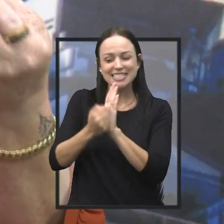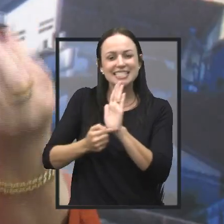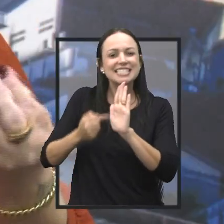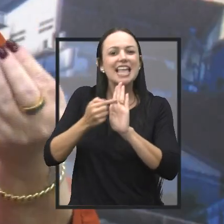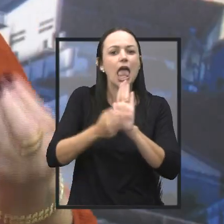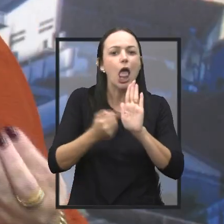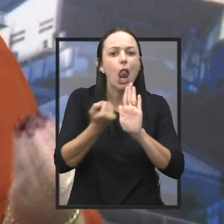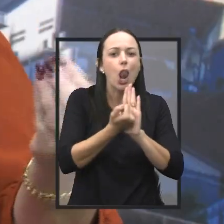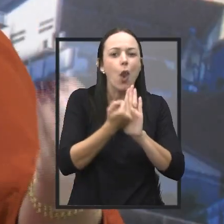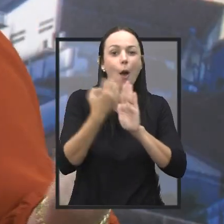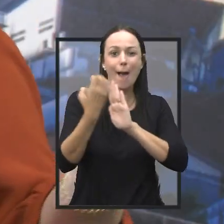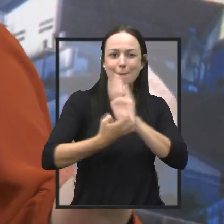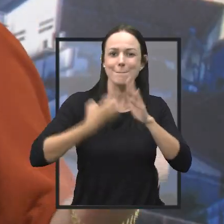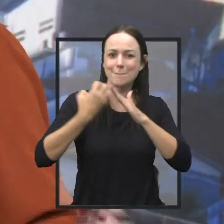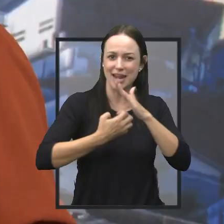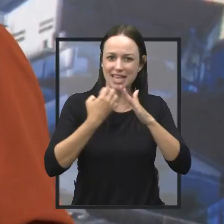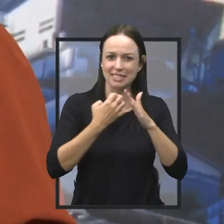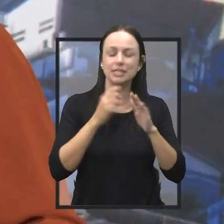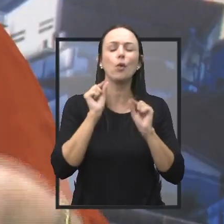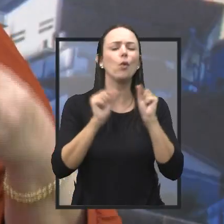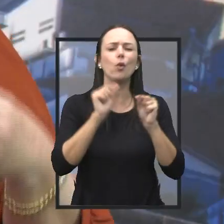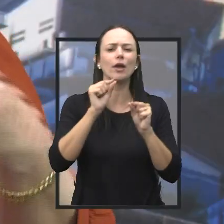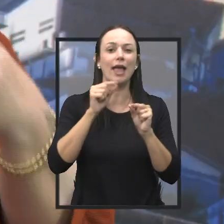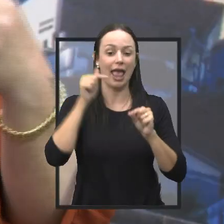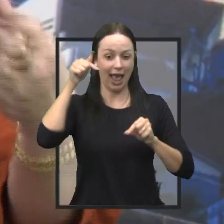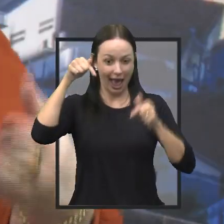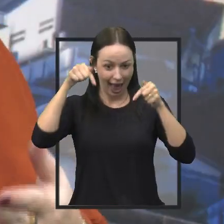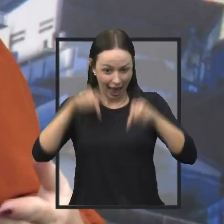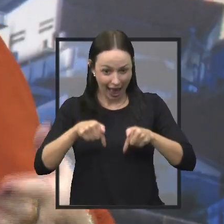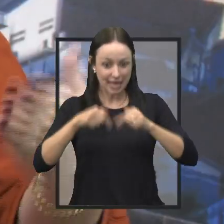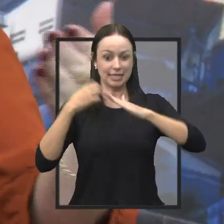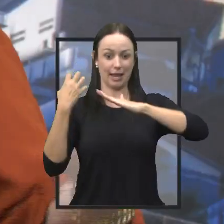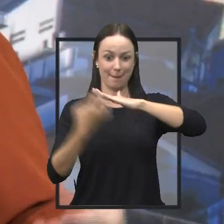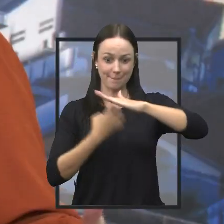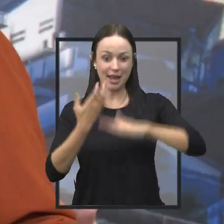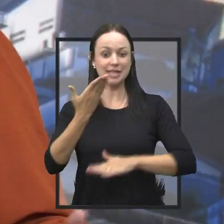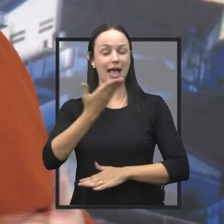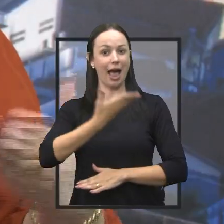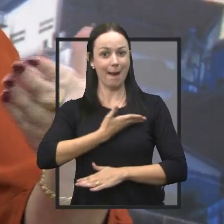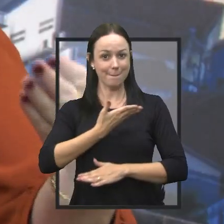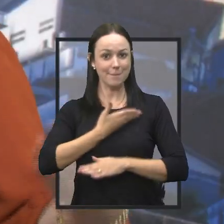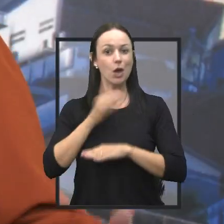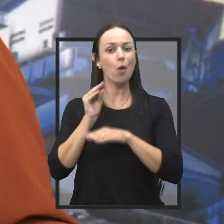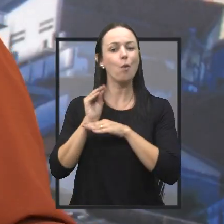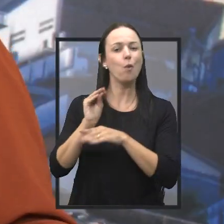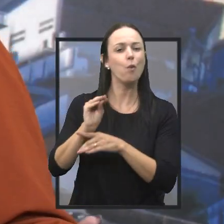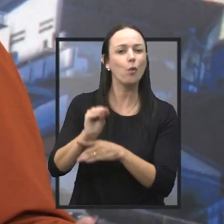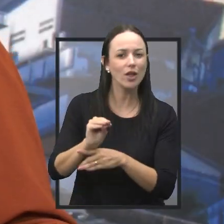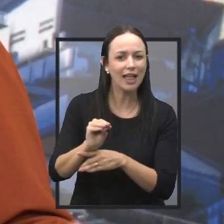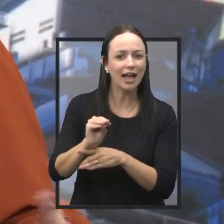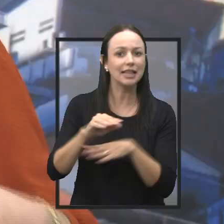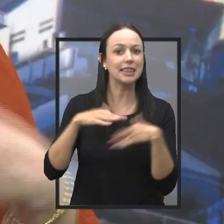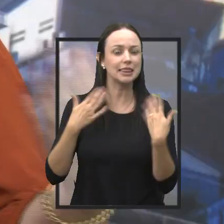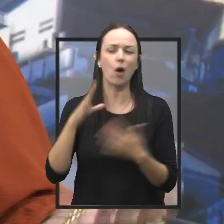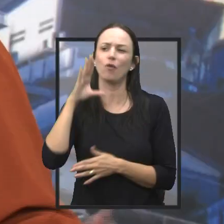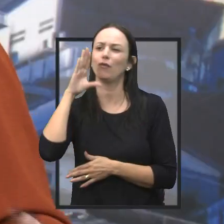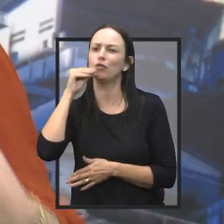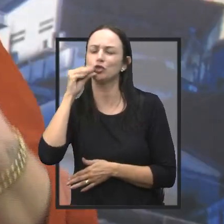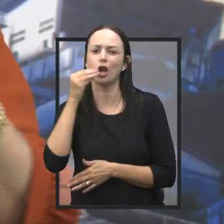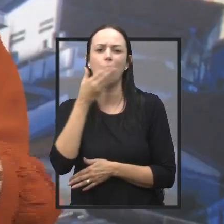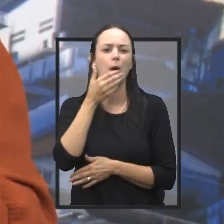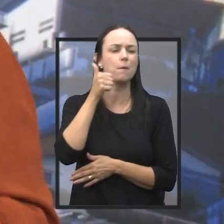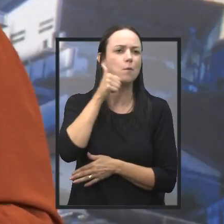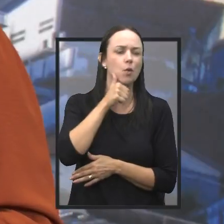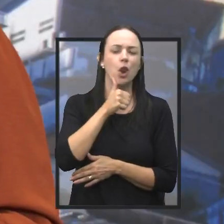essa ideia de dizer, aqui nesta empresa, nós somos amiga do cuidado. Então, os nossos funcionários, mulheres e